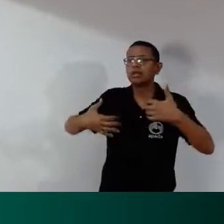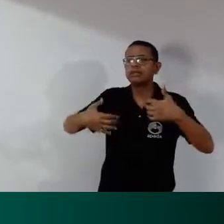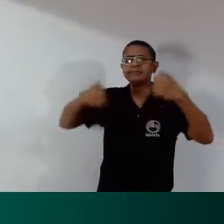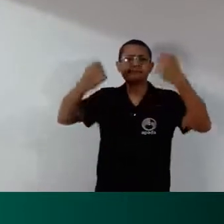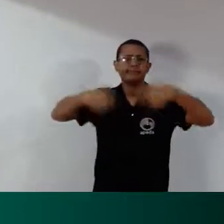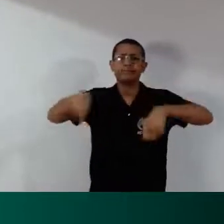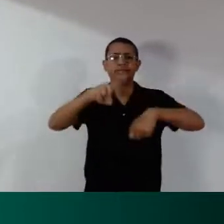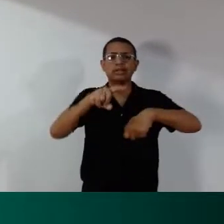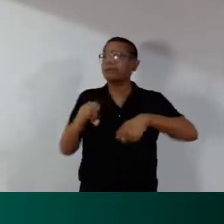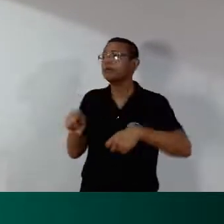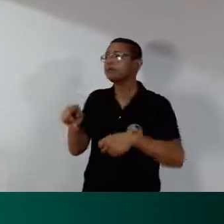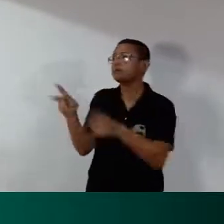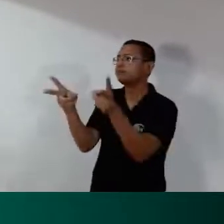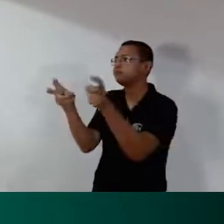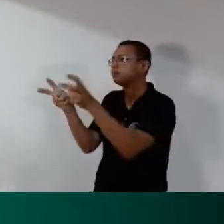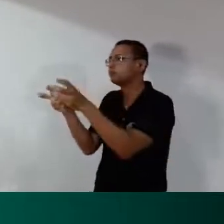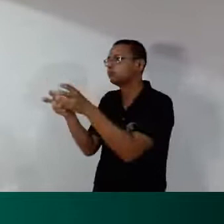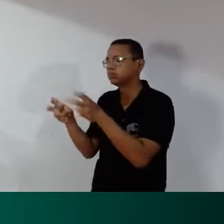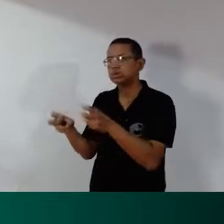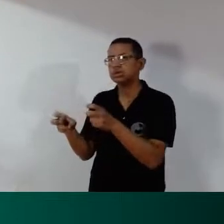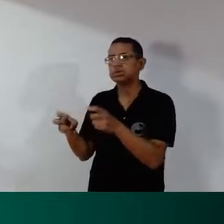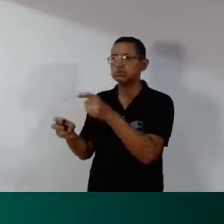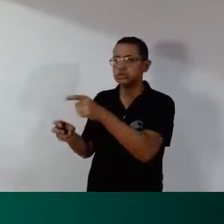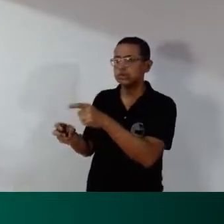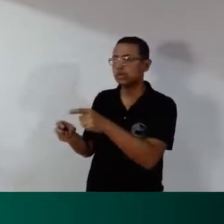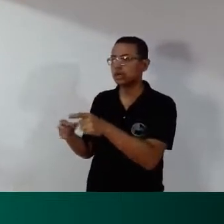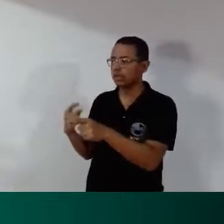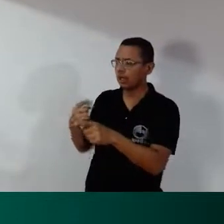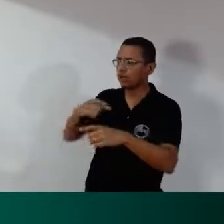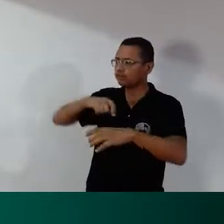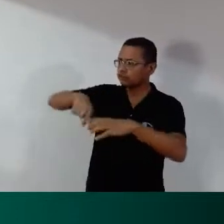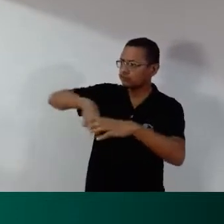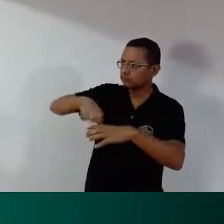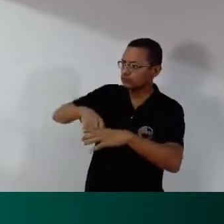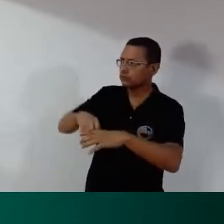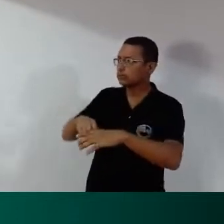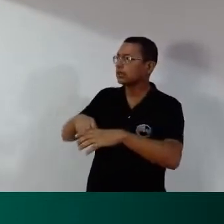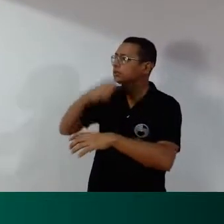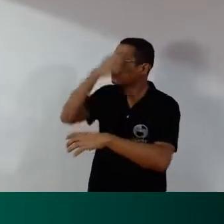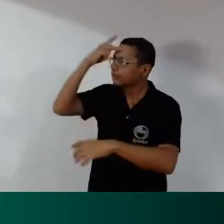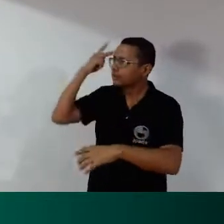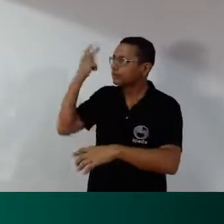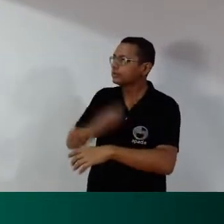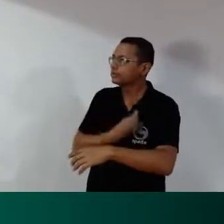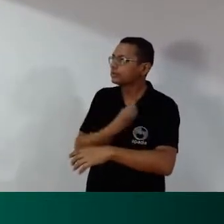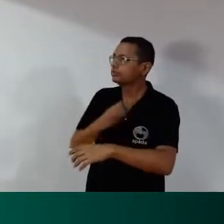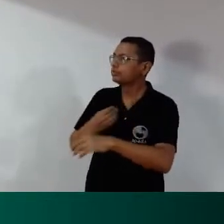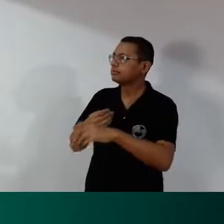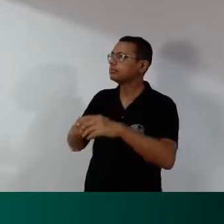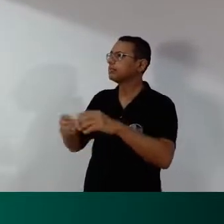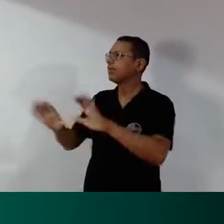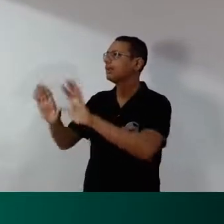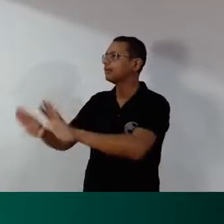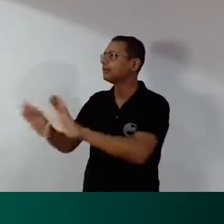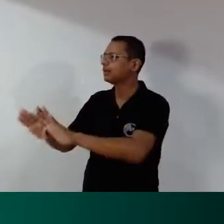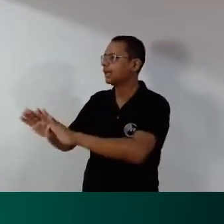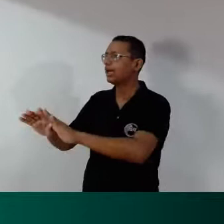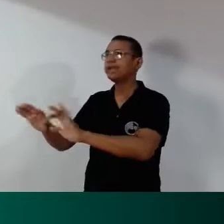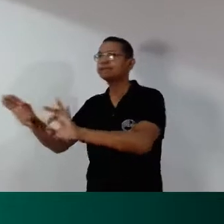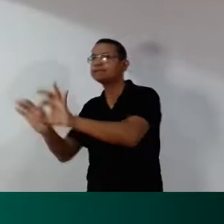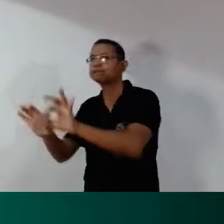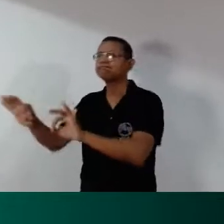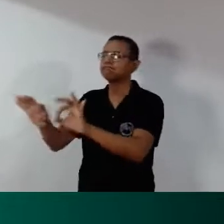e seus comendo e de pessoas organizadas fazendo você vê por mais são as pessoas da própria comunidade É muito visível